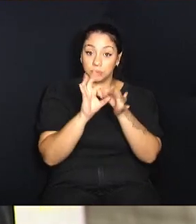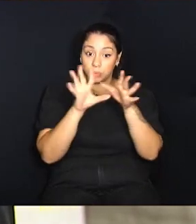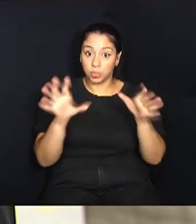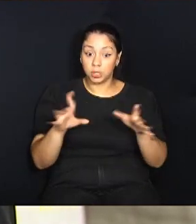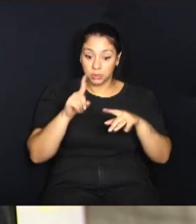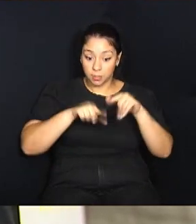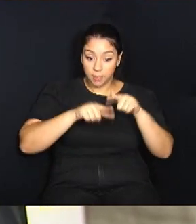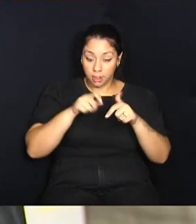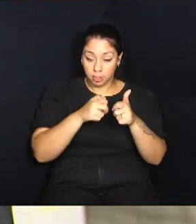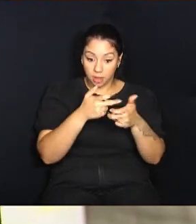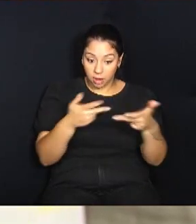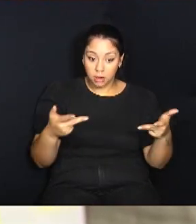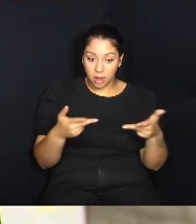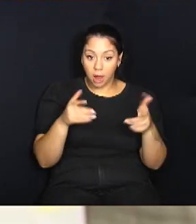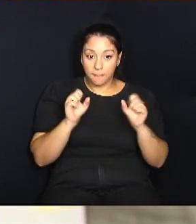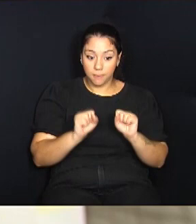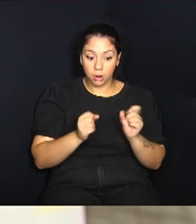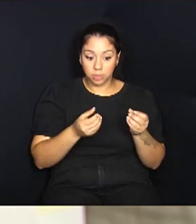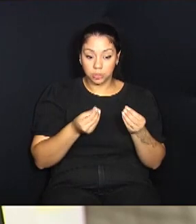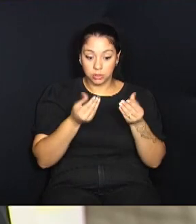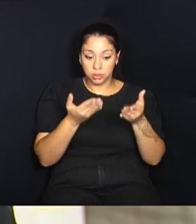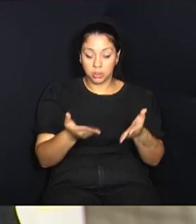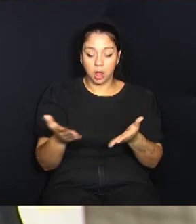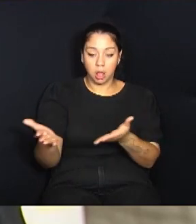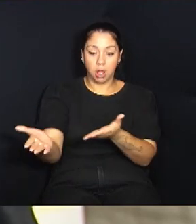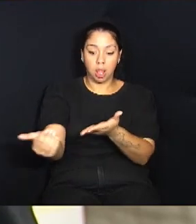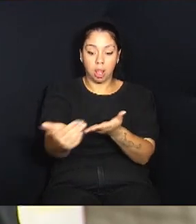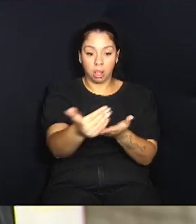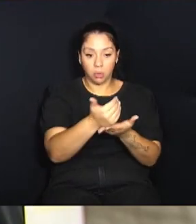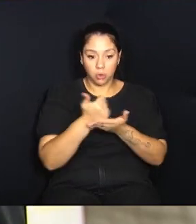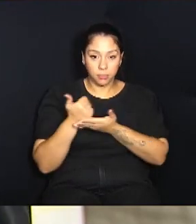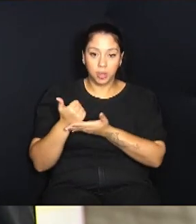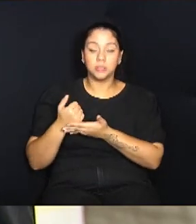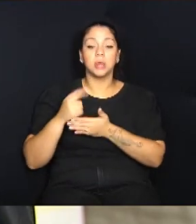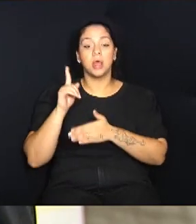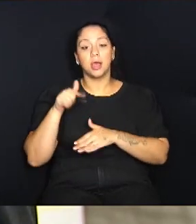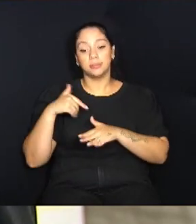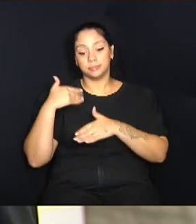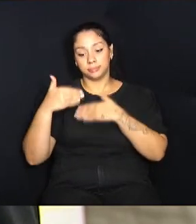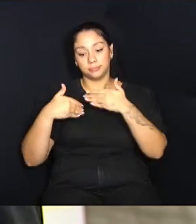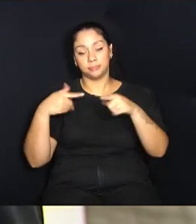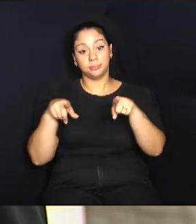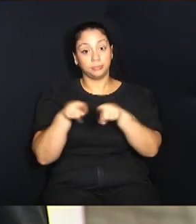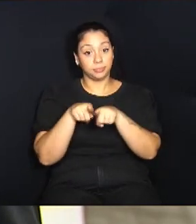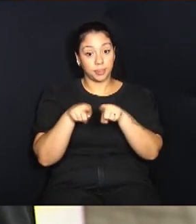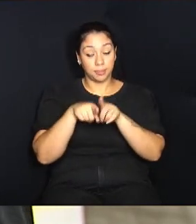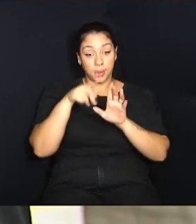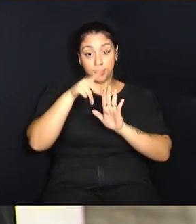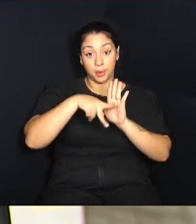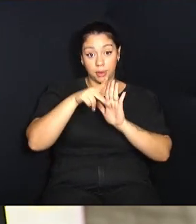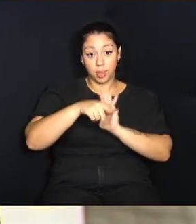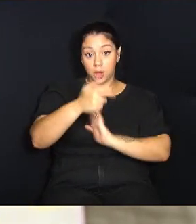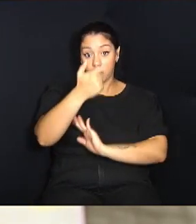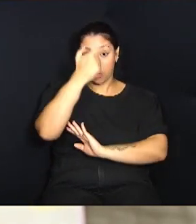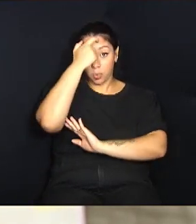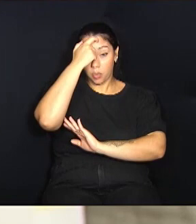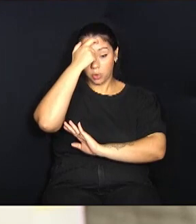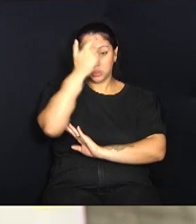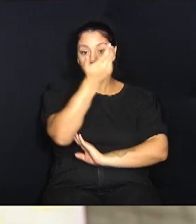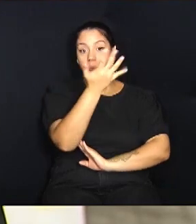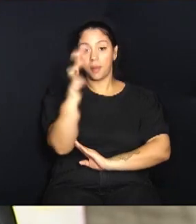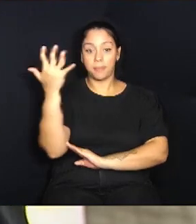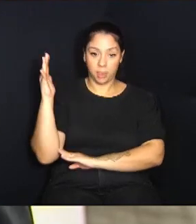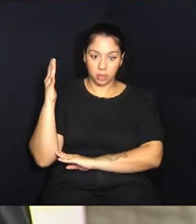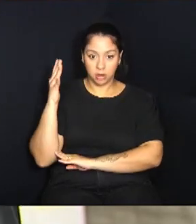que a prefeitura possa depois fazer o recolhimento, também é um processo, um programa de conscientização ambiental. Então,